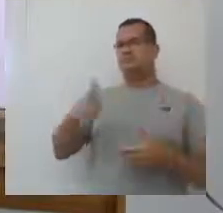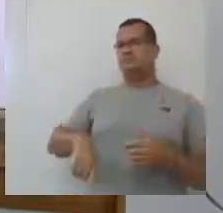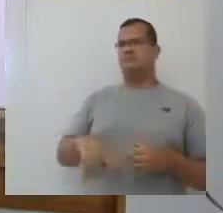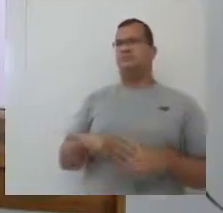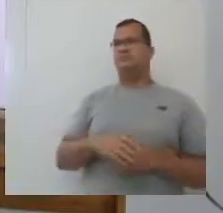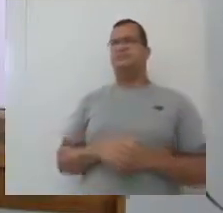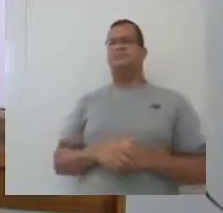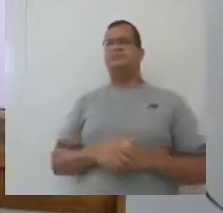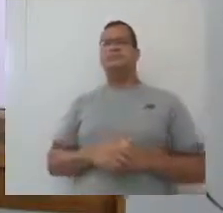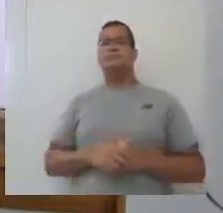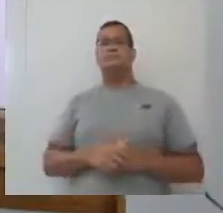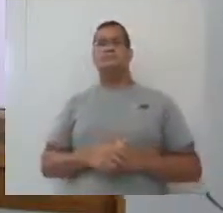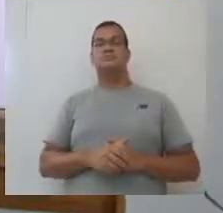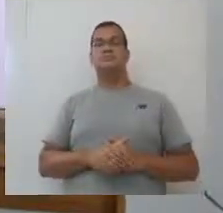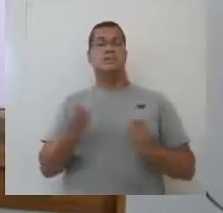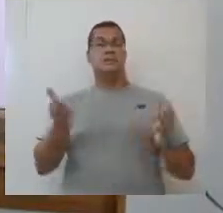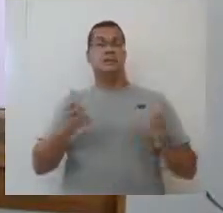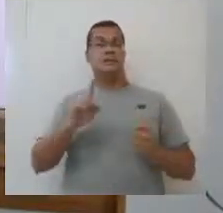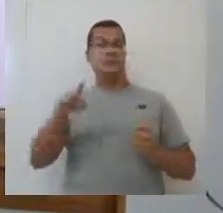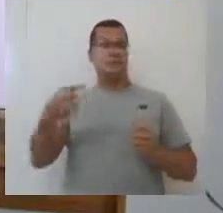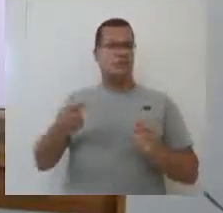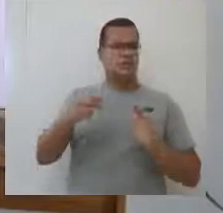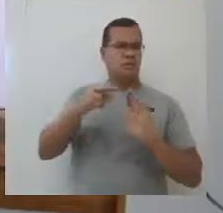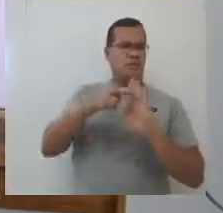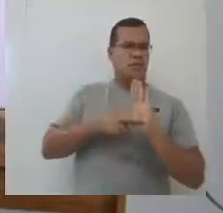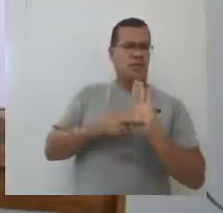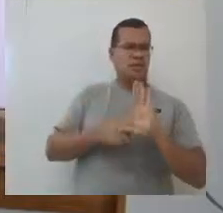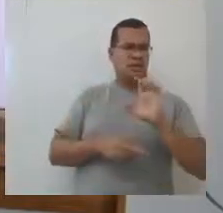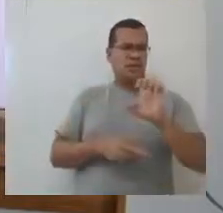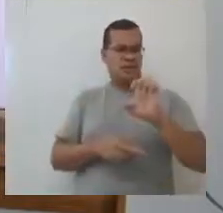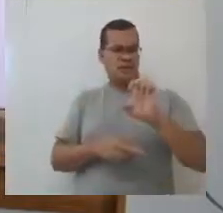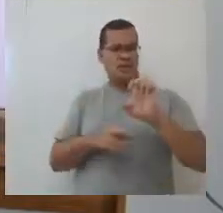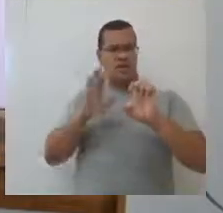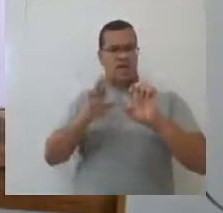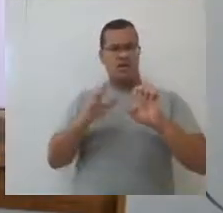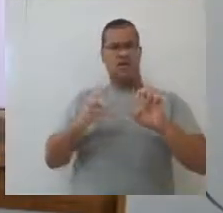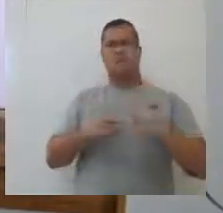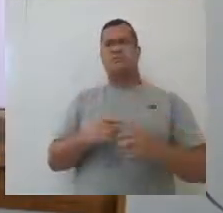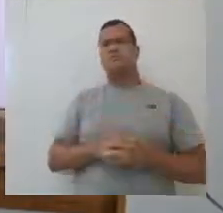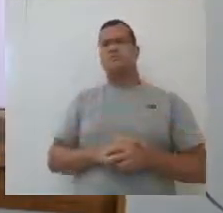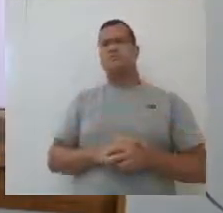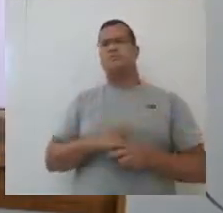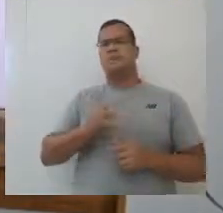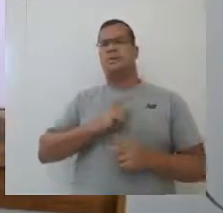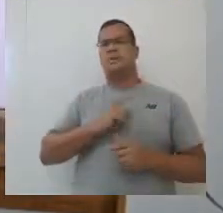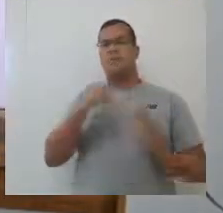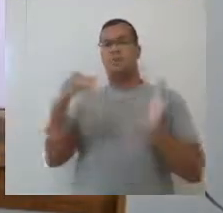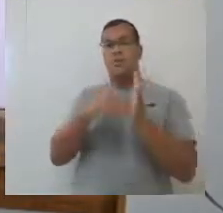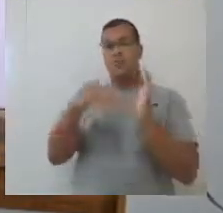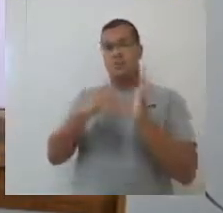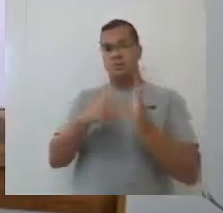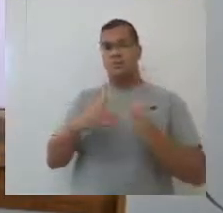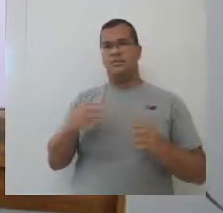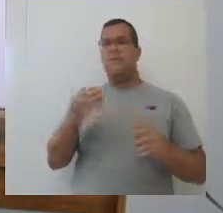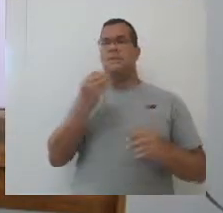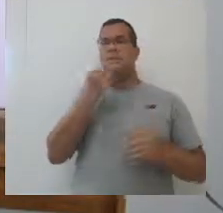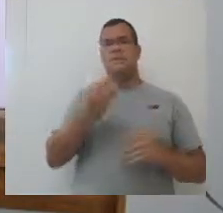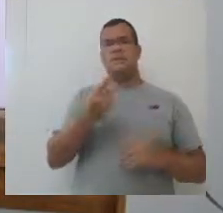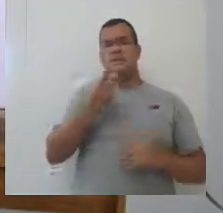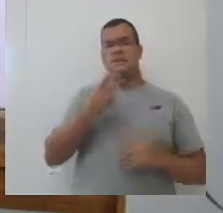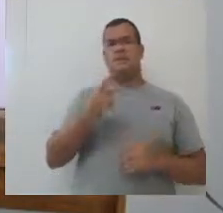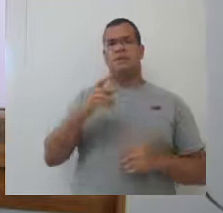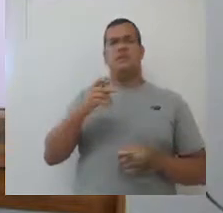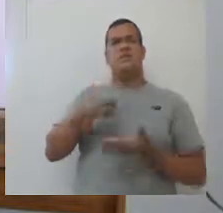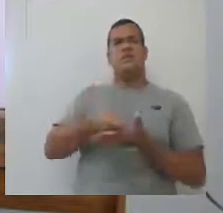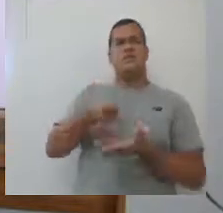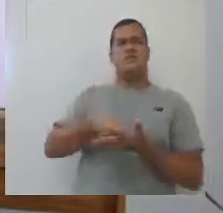Ó, depois dessa regra do E, a última regra dessas noções, ó, vai ser uma que a gente chama de probabilidade condicional.